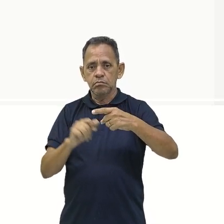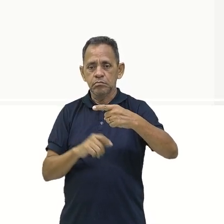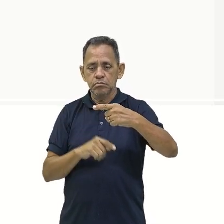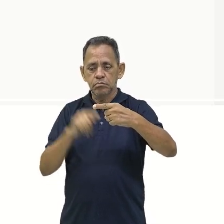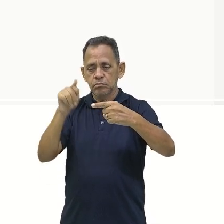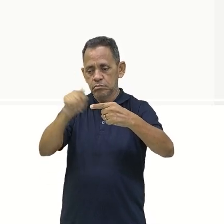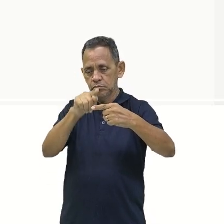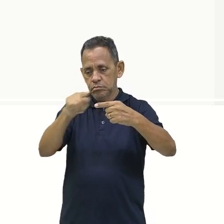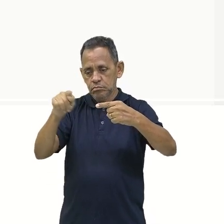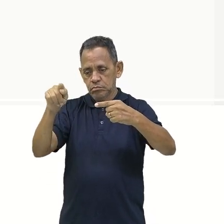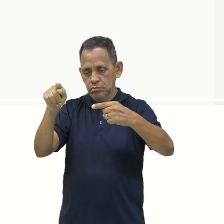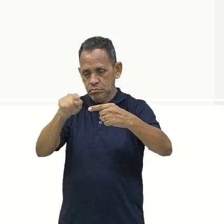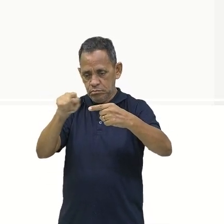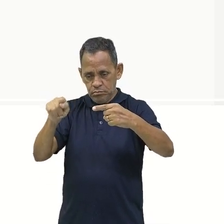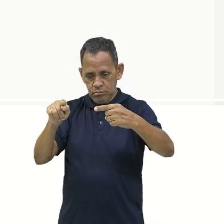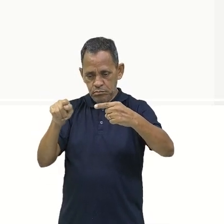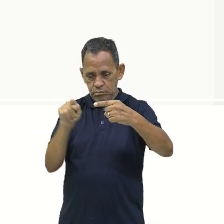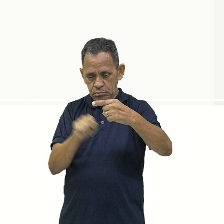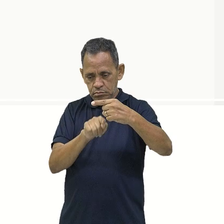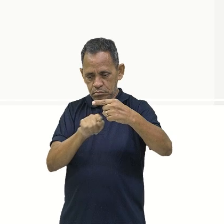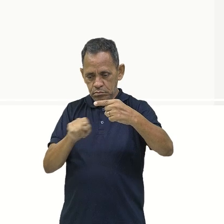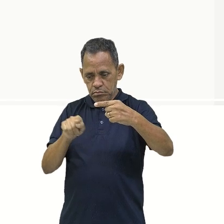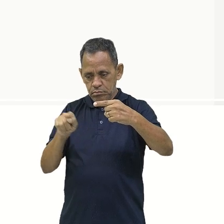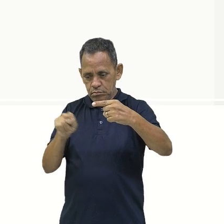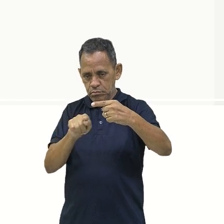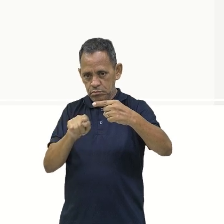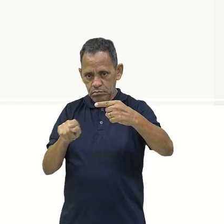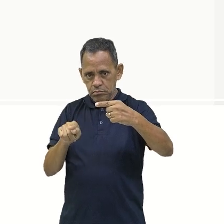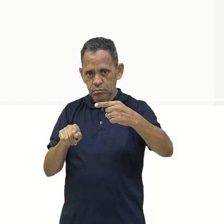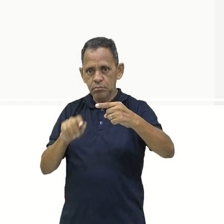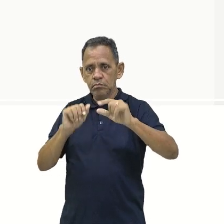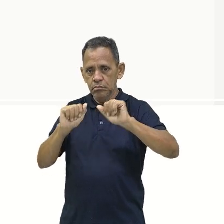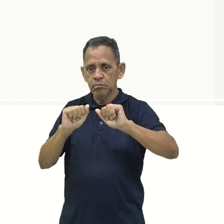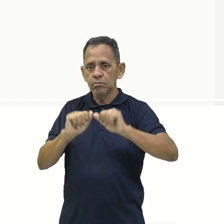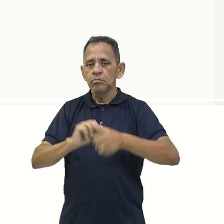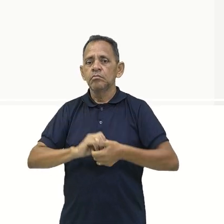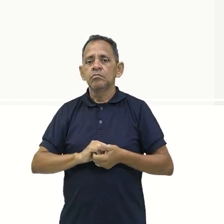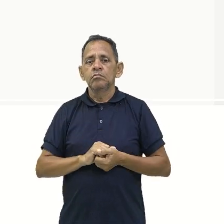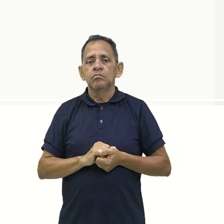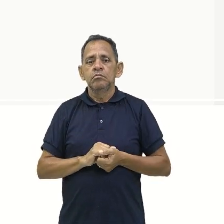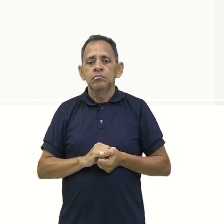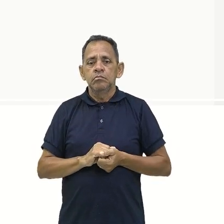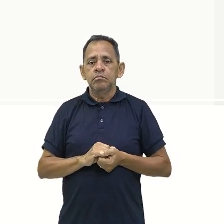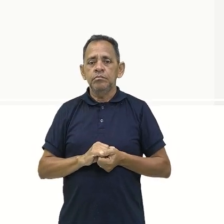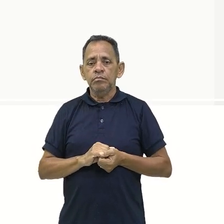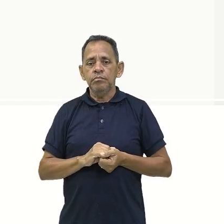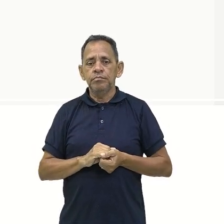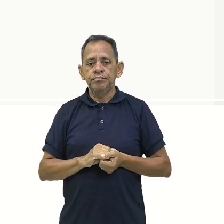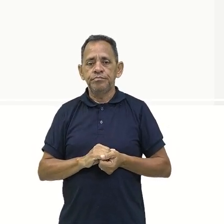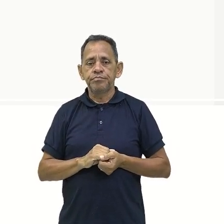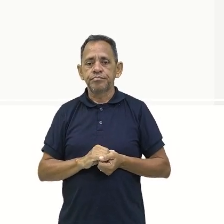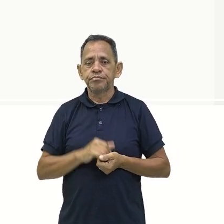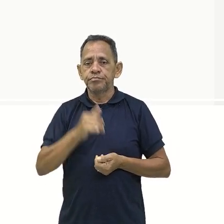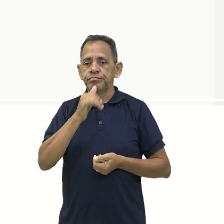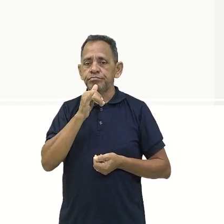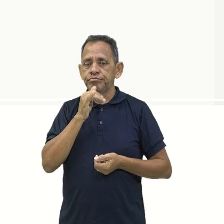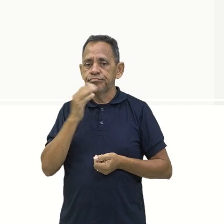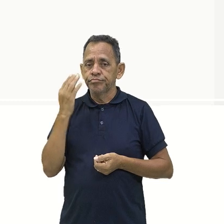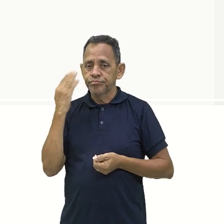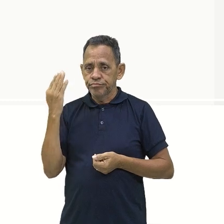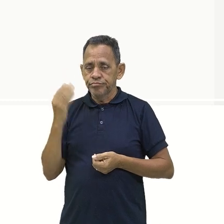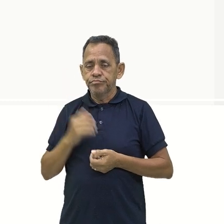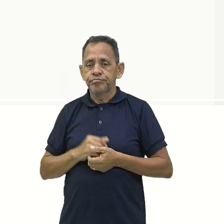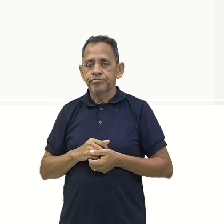também. Aí, tranquilo, eu posso simplificar os dois. Nesse caso,